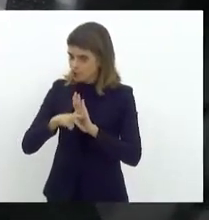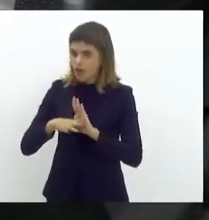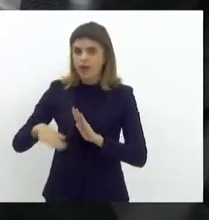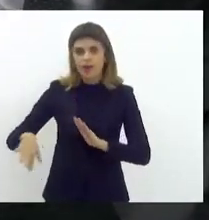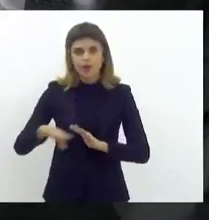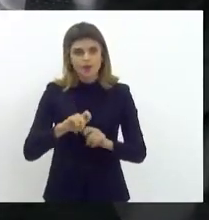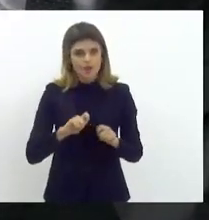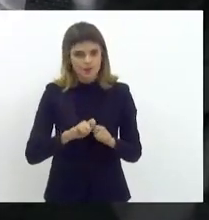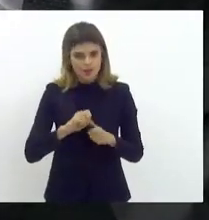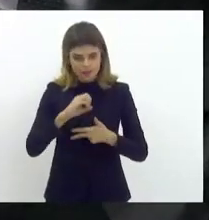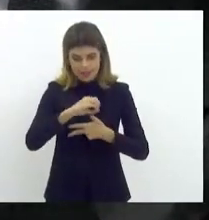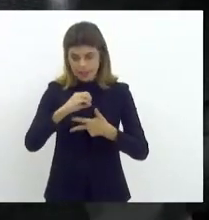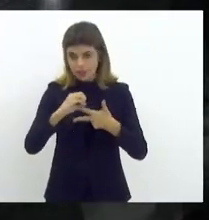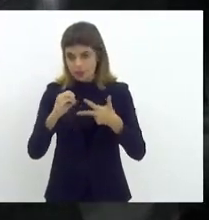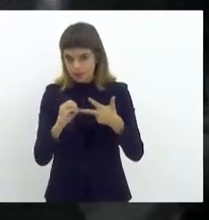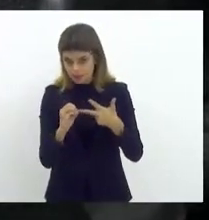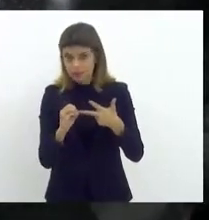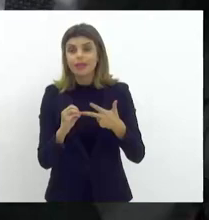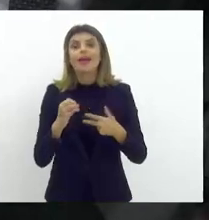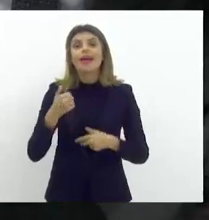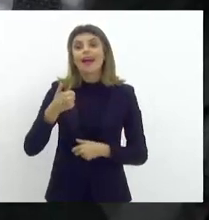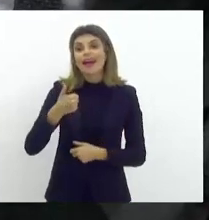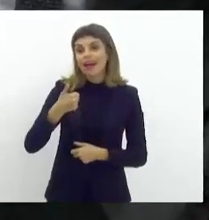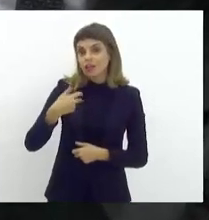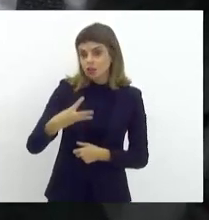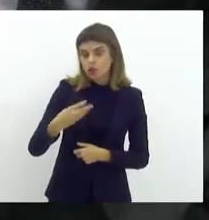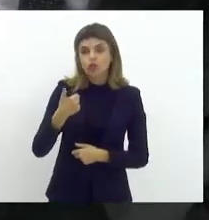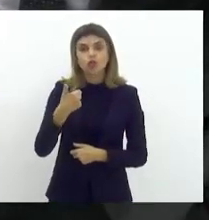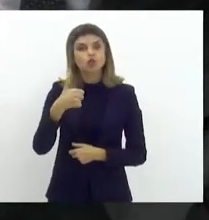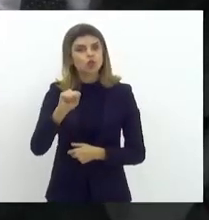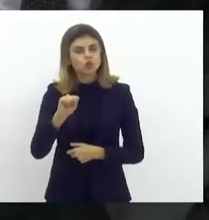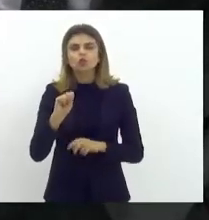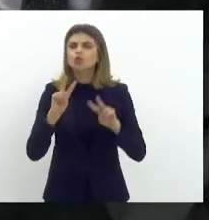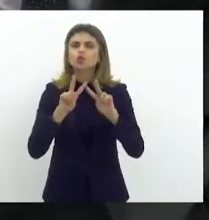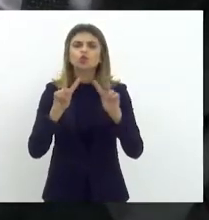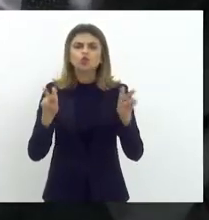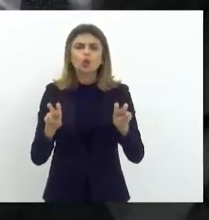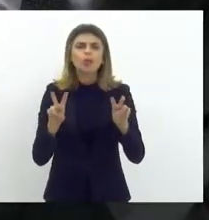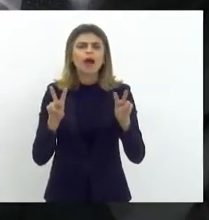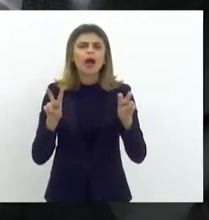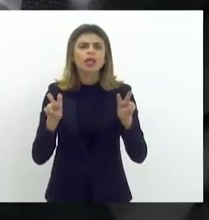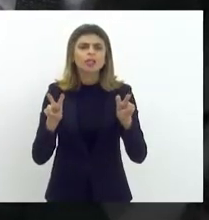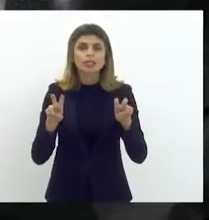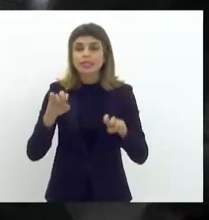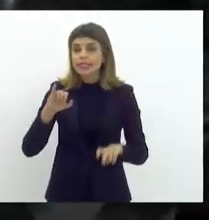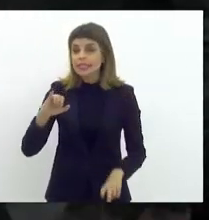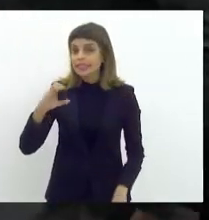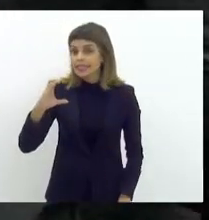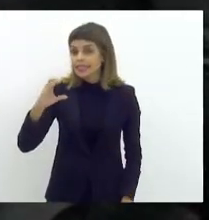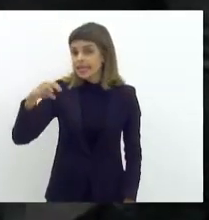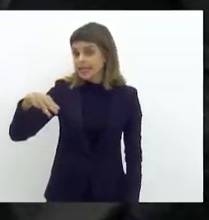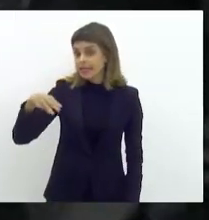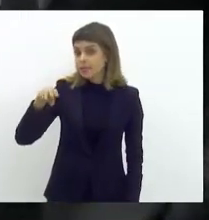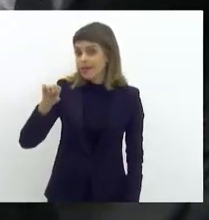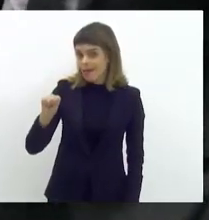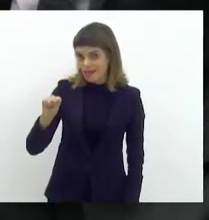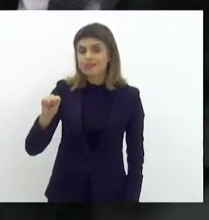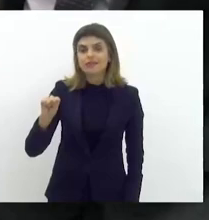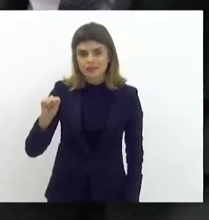número 14 18 sobre o assunto do ICMS